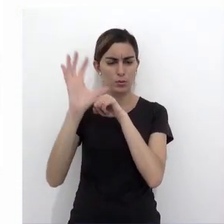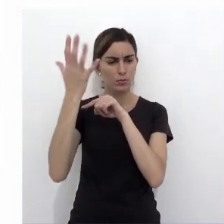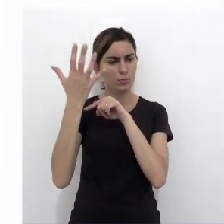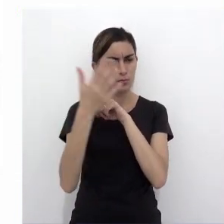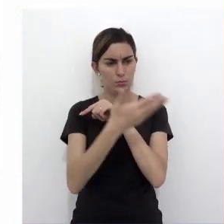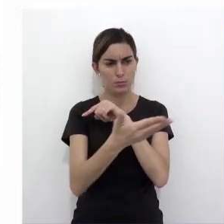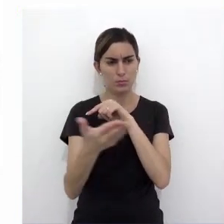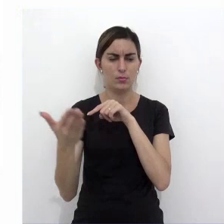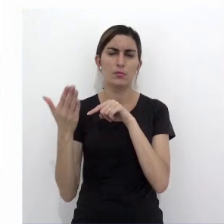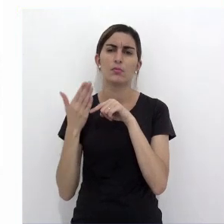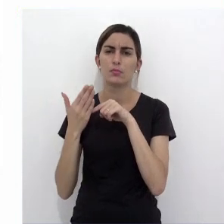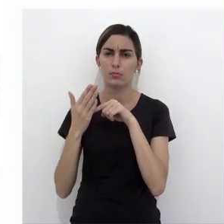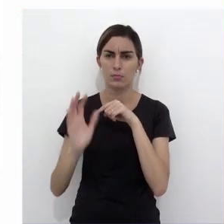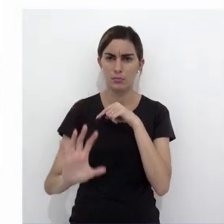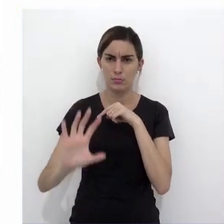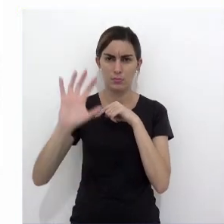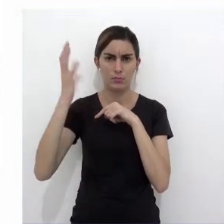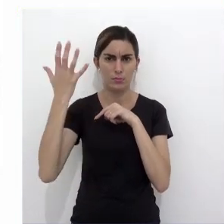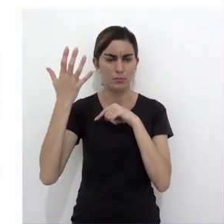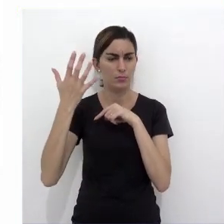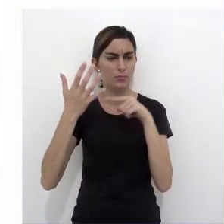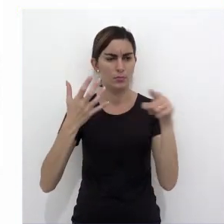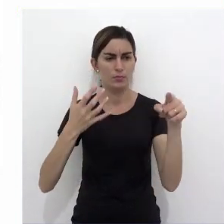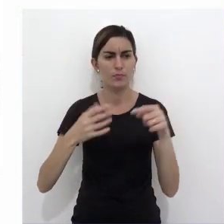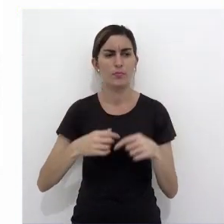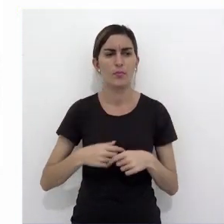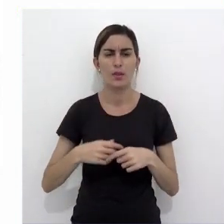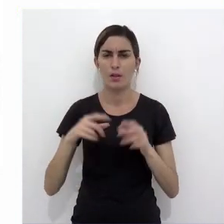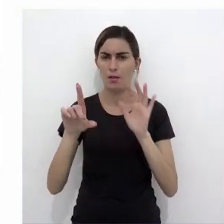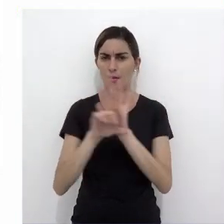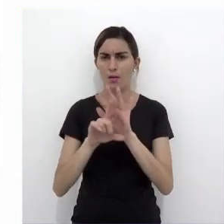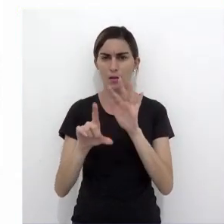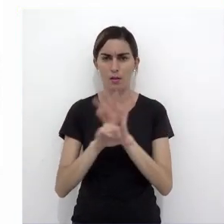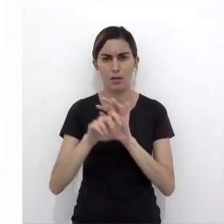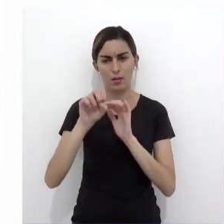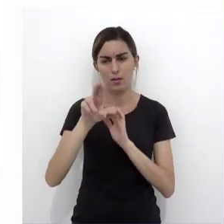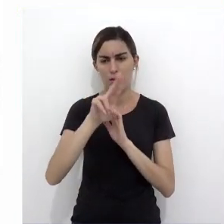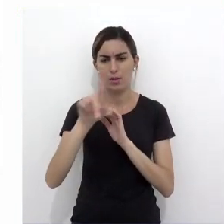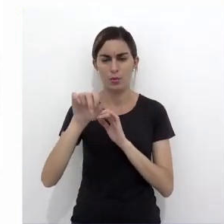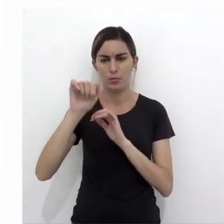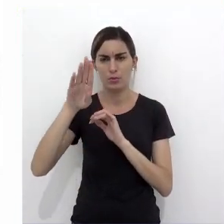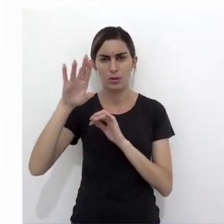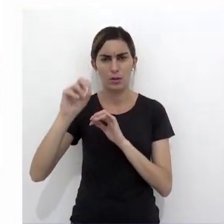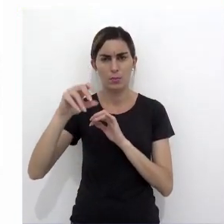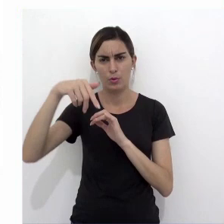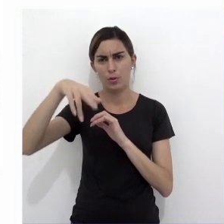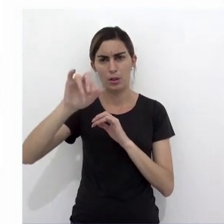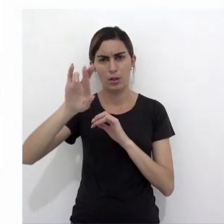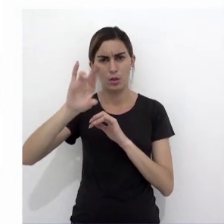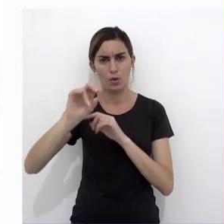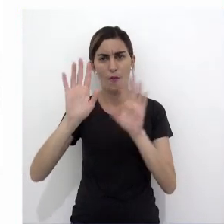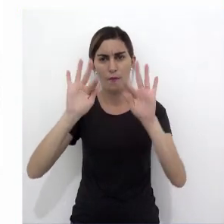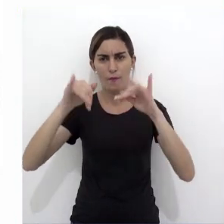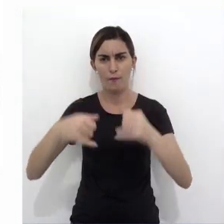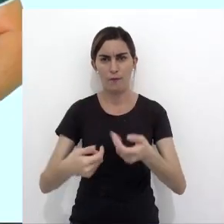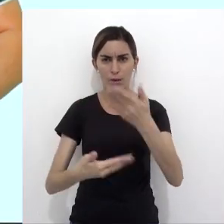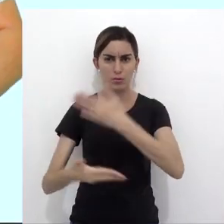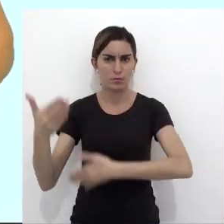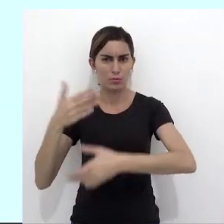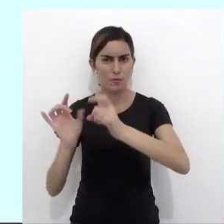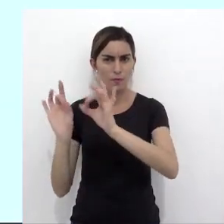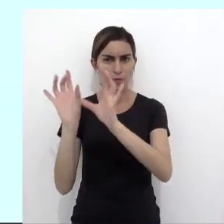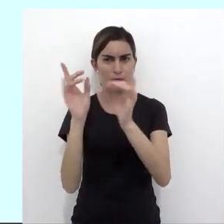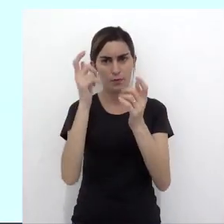a assinatura da Lei Eusébio de Queiroz, o fim do tráfico negreiro, ok? Na